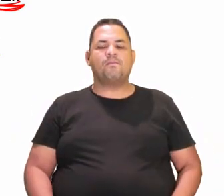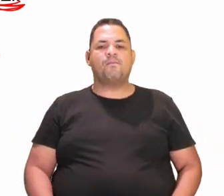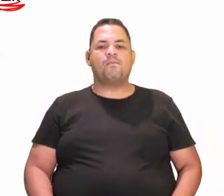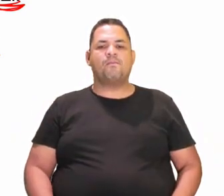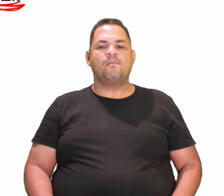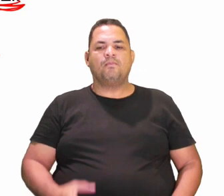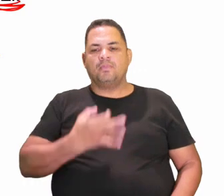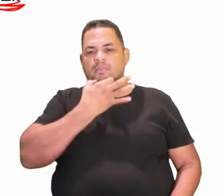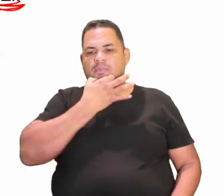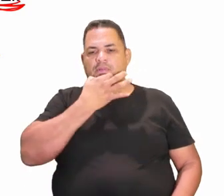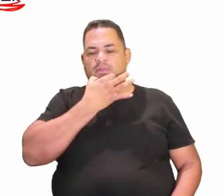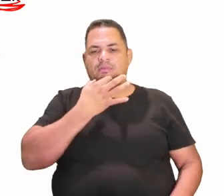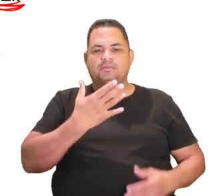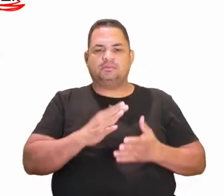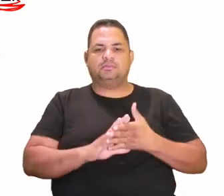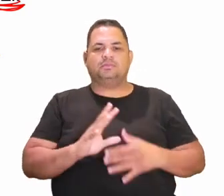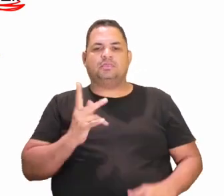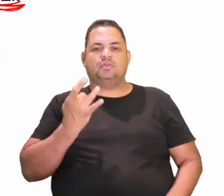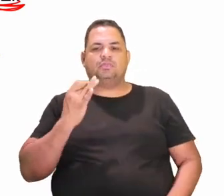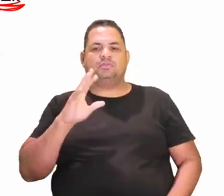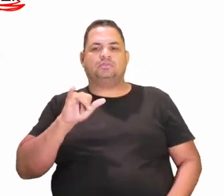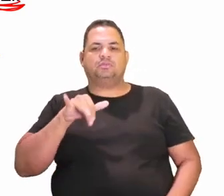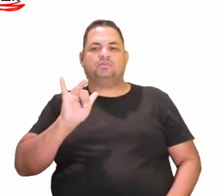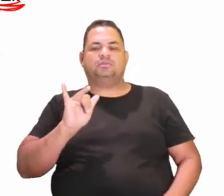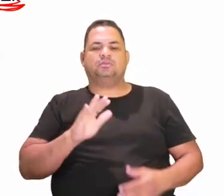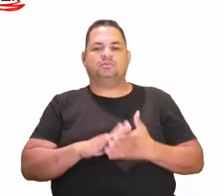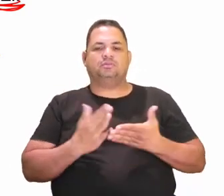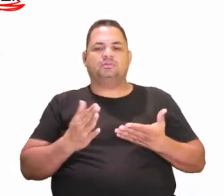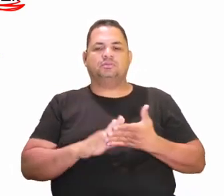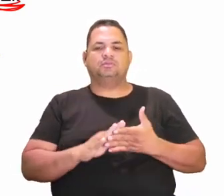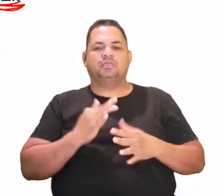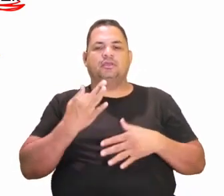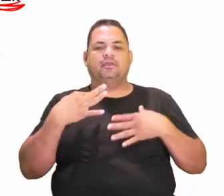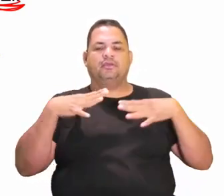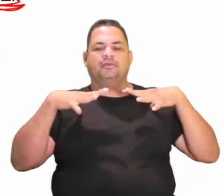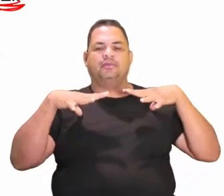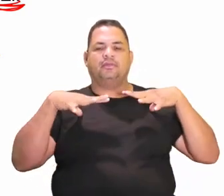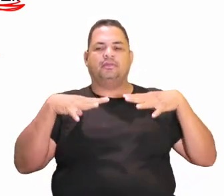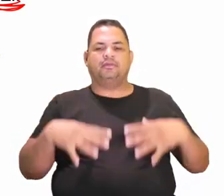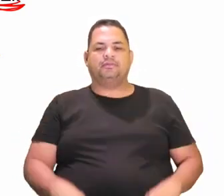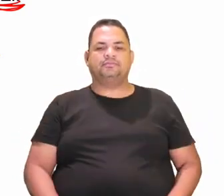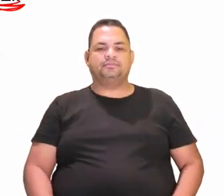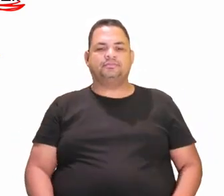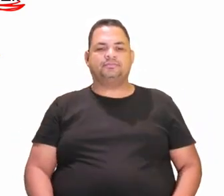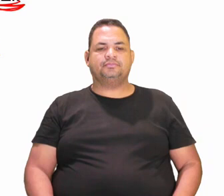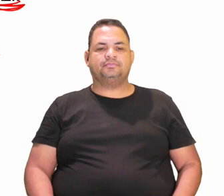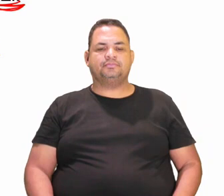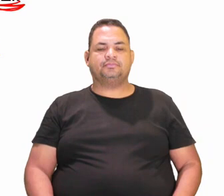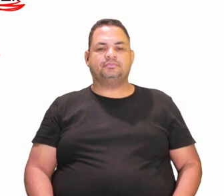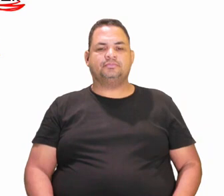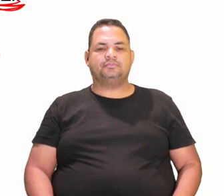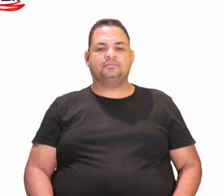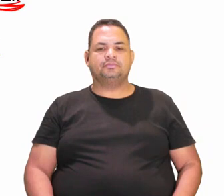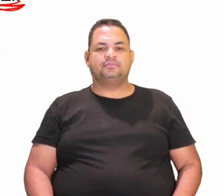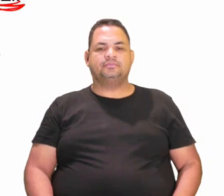exatamente na Inglaterra, mas holiday nos Estados Unidos apenas feriado, muito bem? Então é um